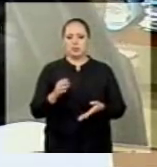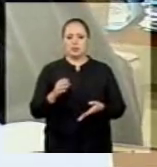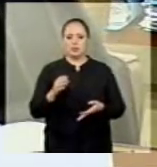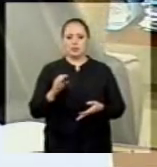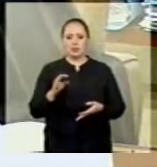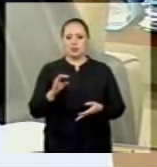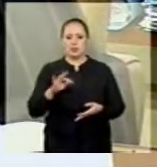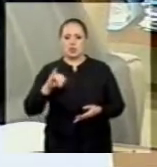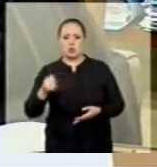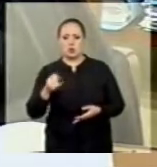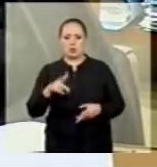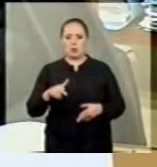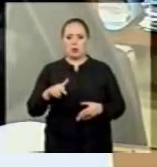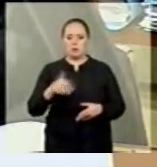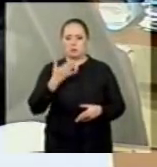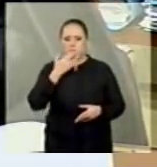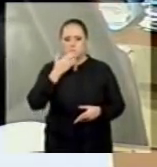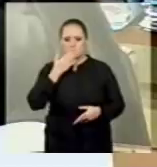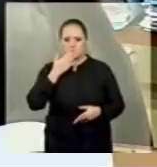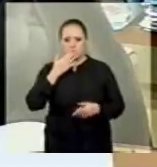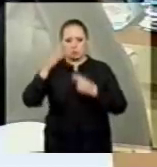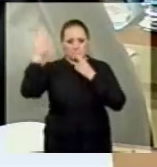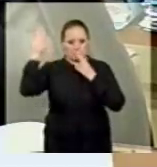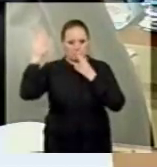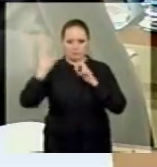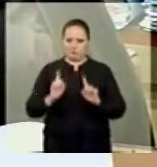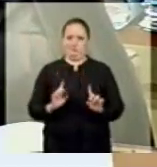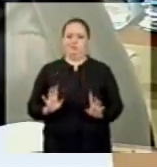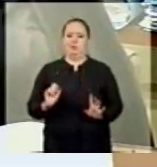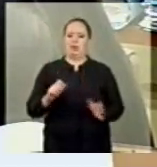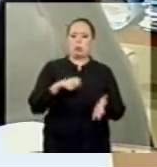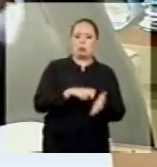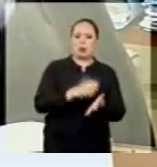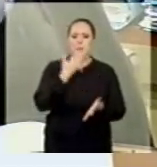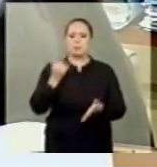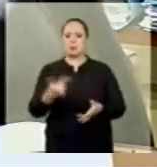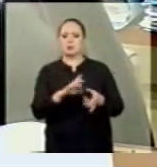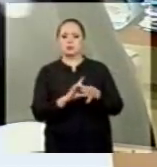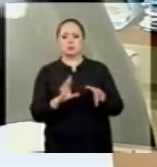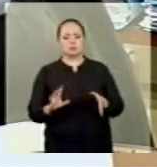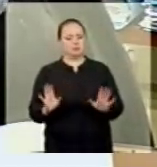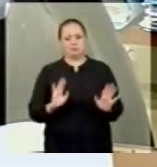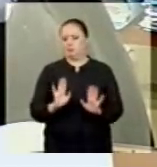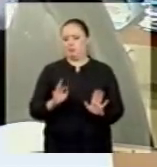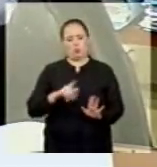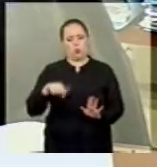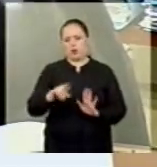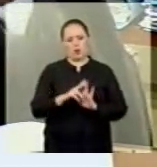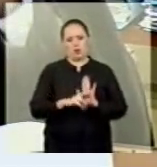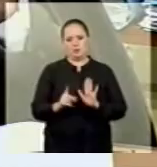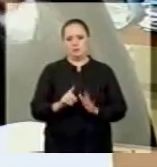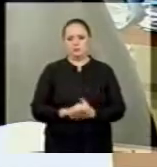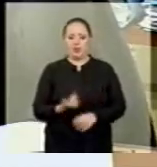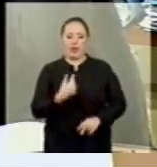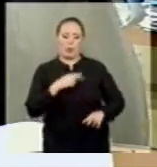é melhor do que quem absolve. Né? Nós que temos compromisso com a Constituição não podemos adotar esse tipo de critério. Ah, eu